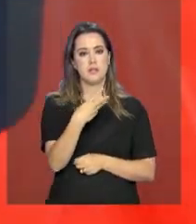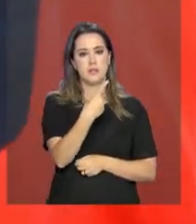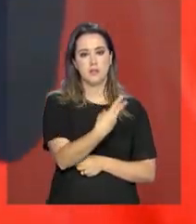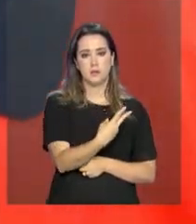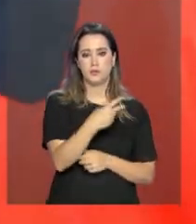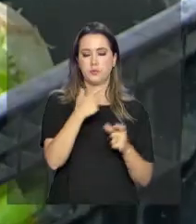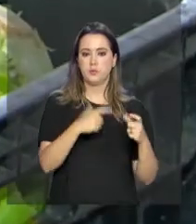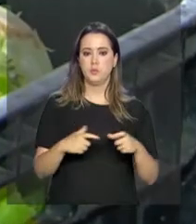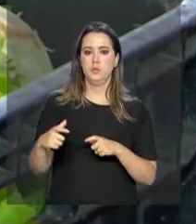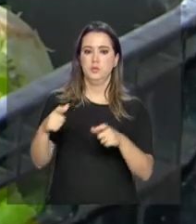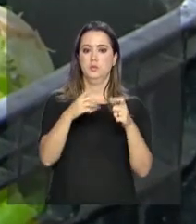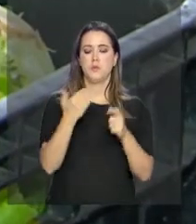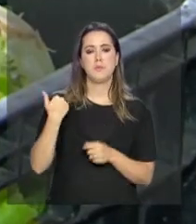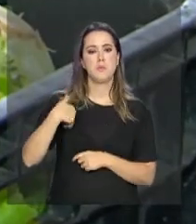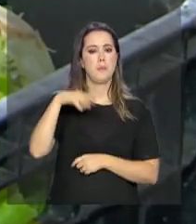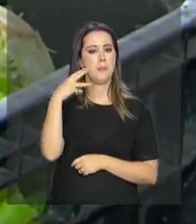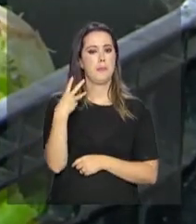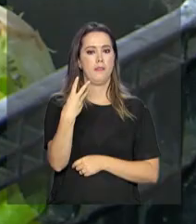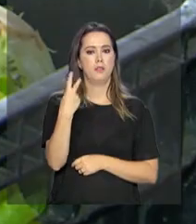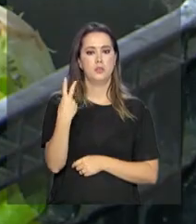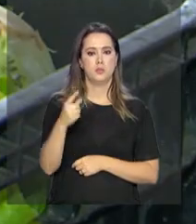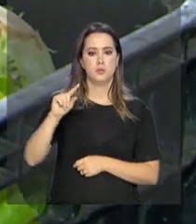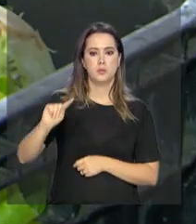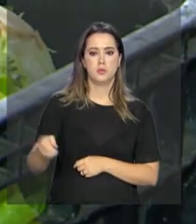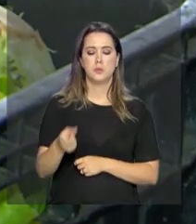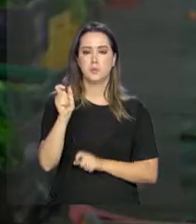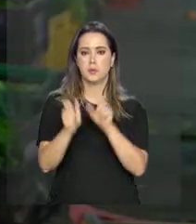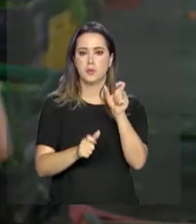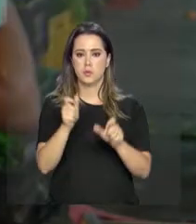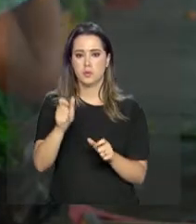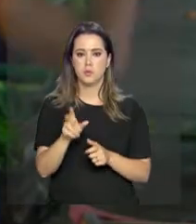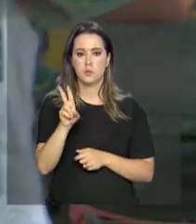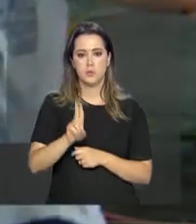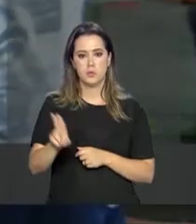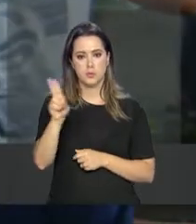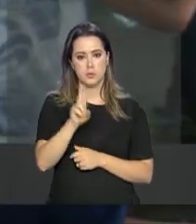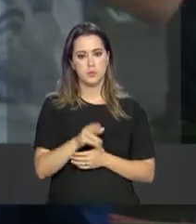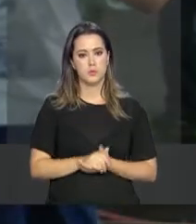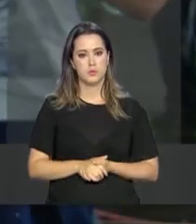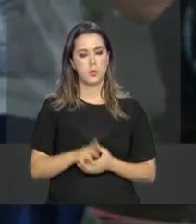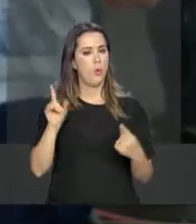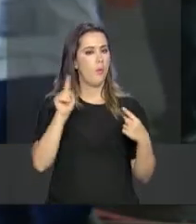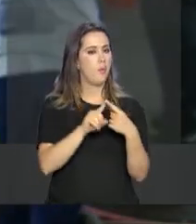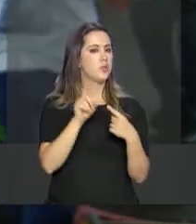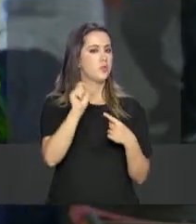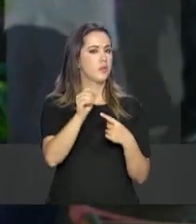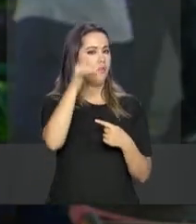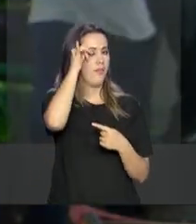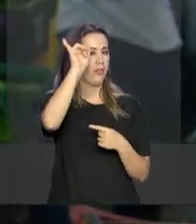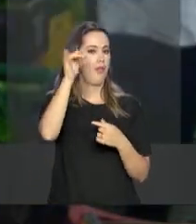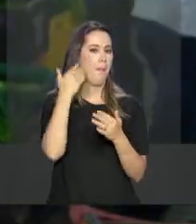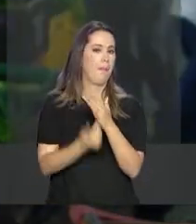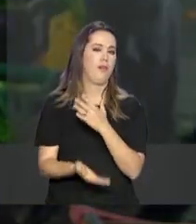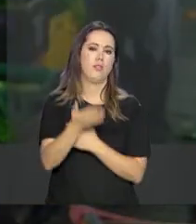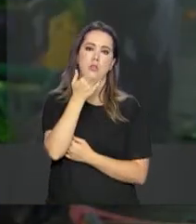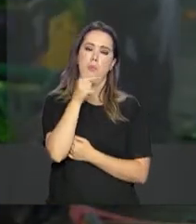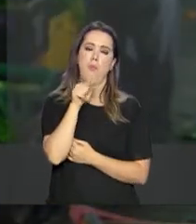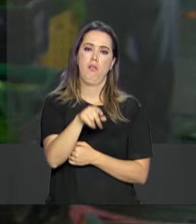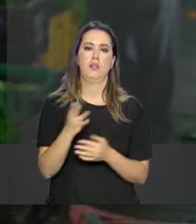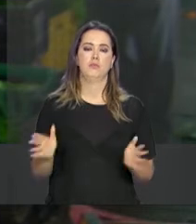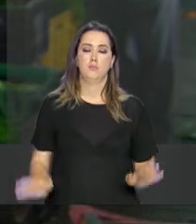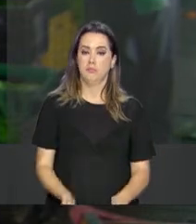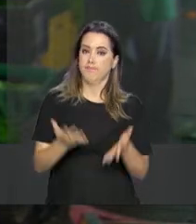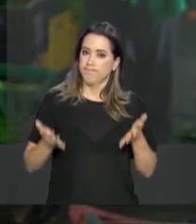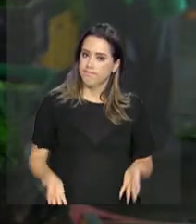e alimentam mais de 32 mil pessoas. O intuito é justamente esse, é combater o desperdício de alimentos e